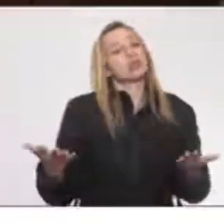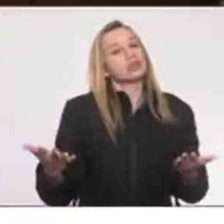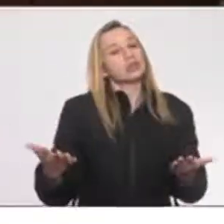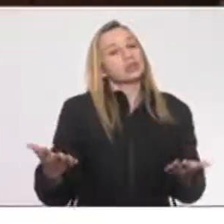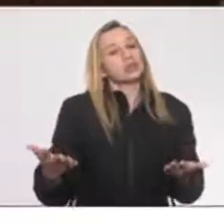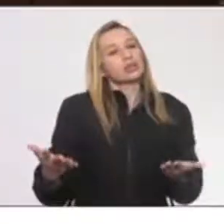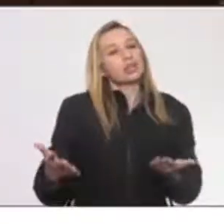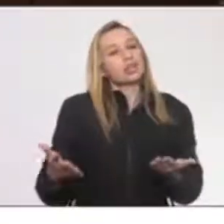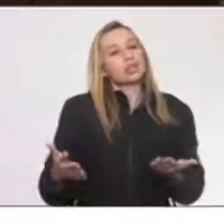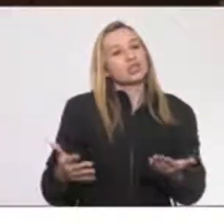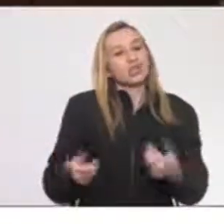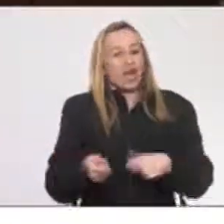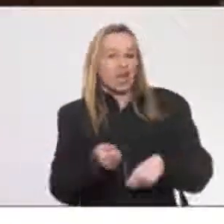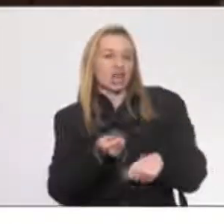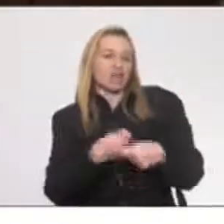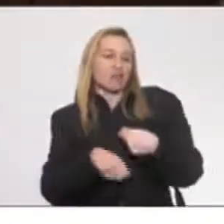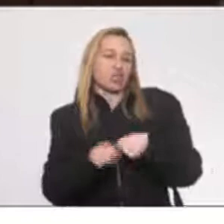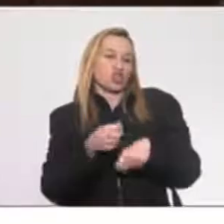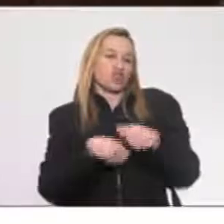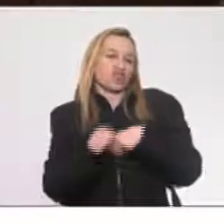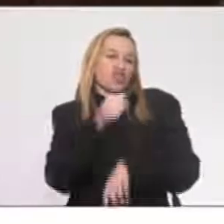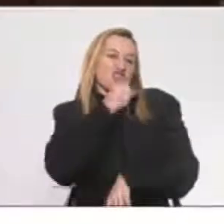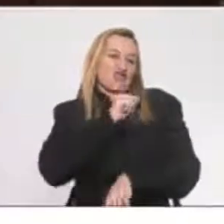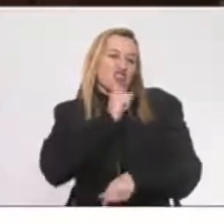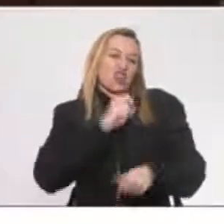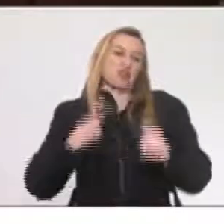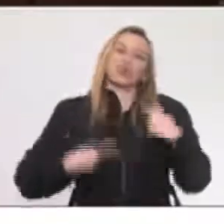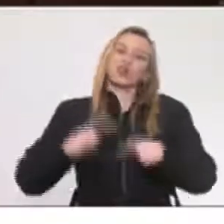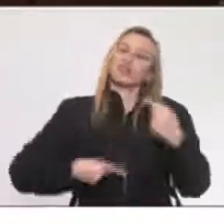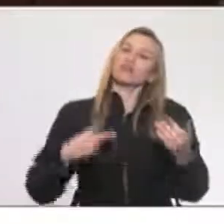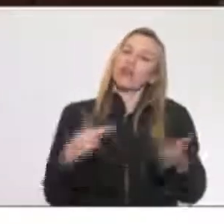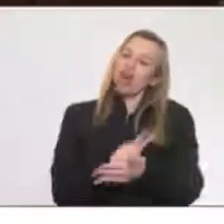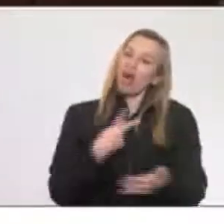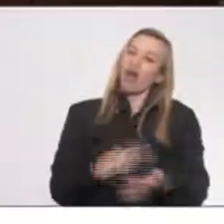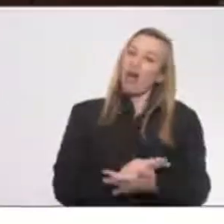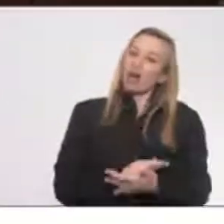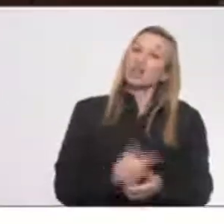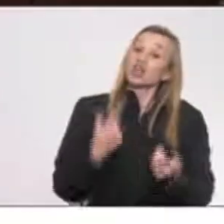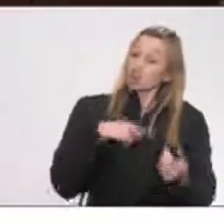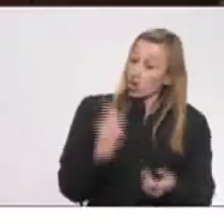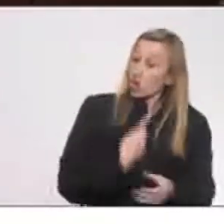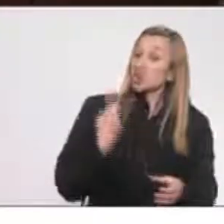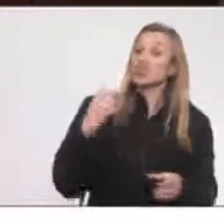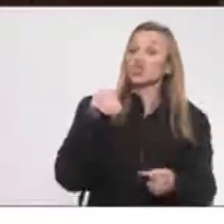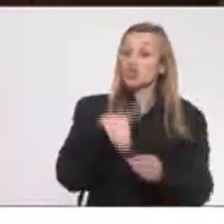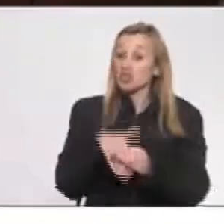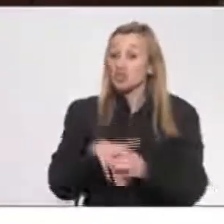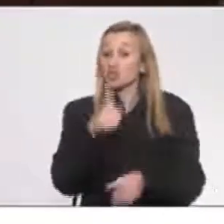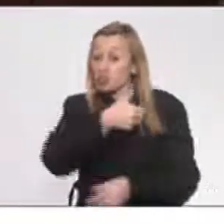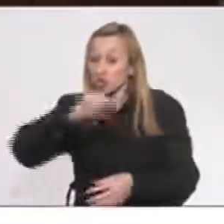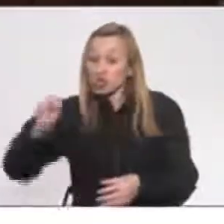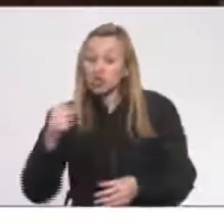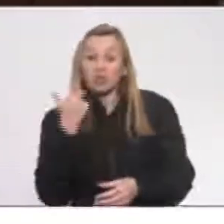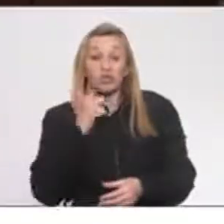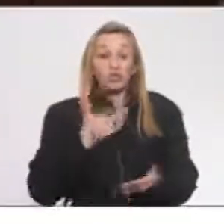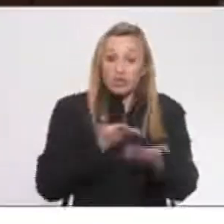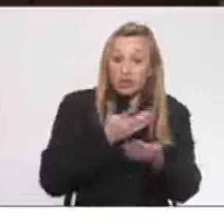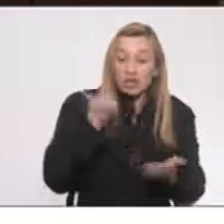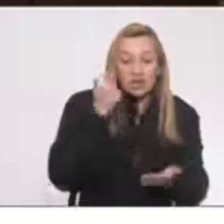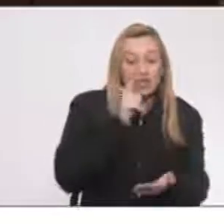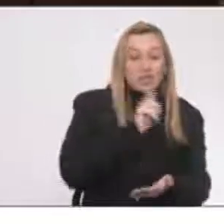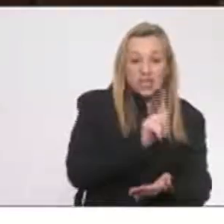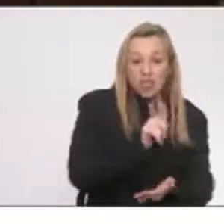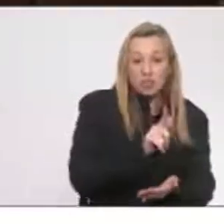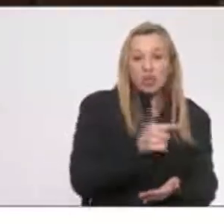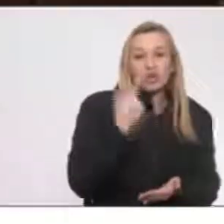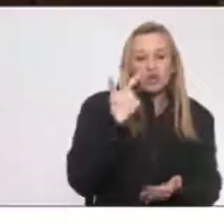hábito nefasto da velha política precisa ser coibido. Nós vencemos as eleições em 2018, demonstramos que é possível